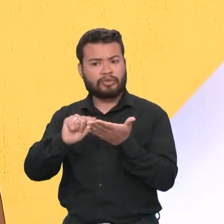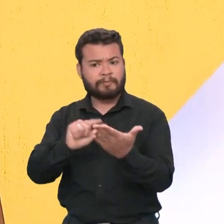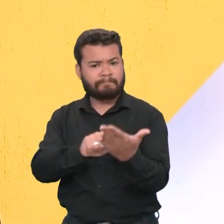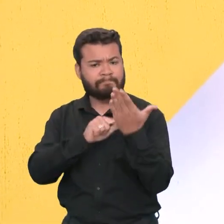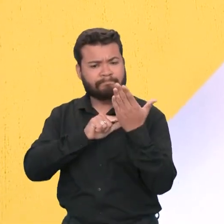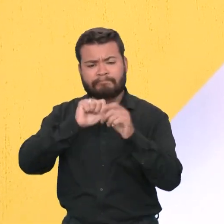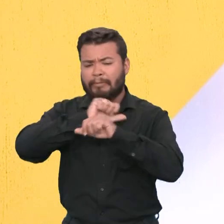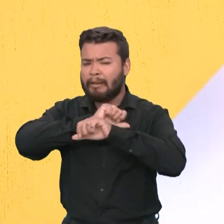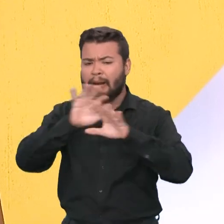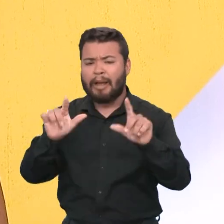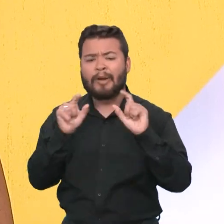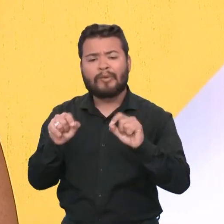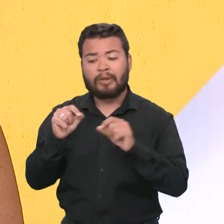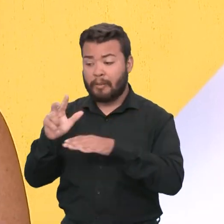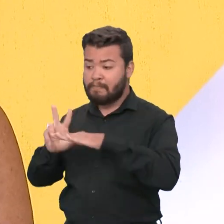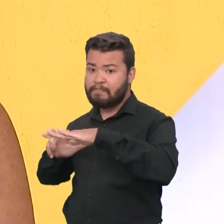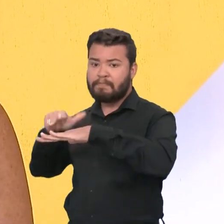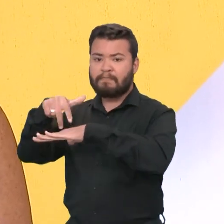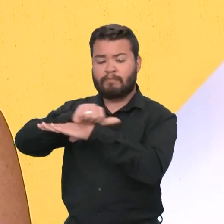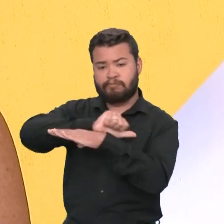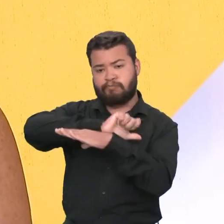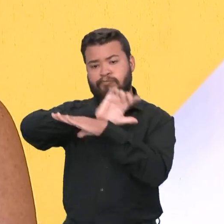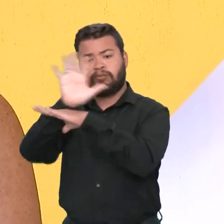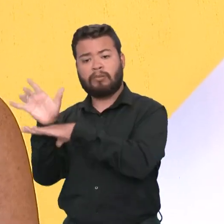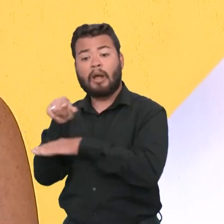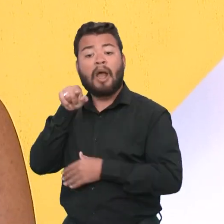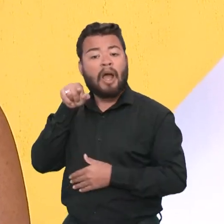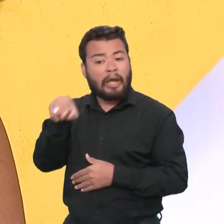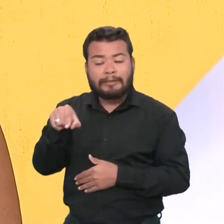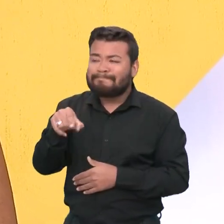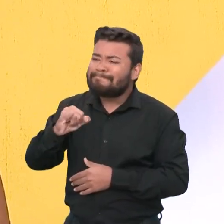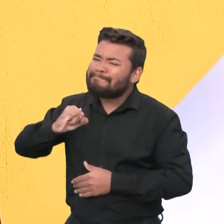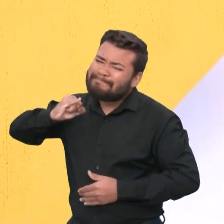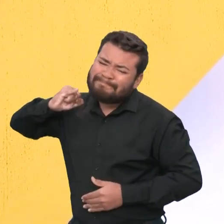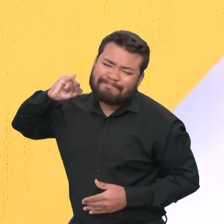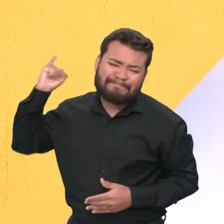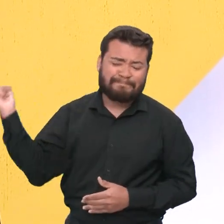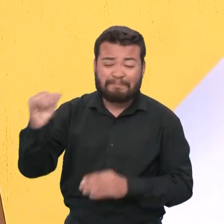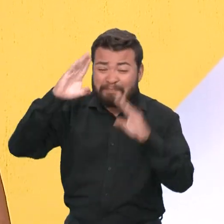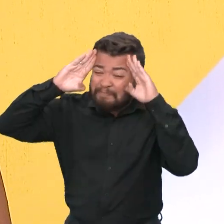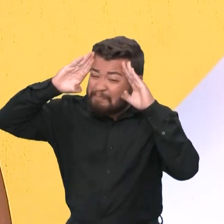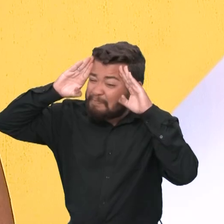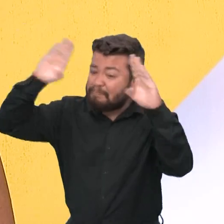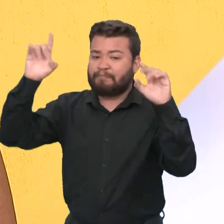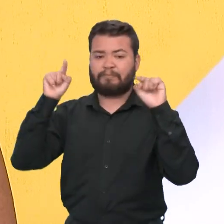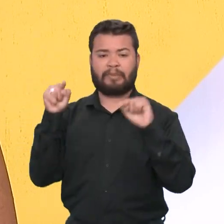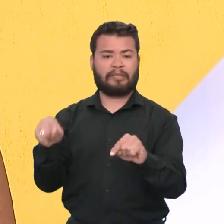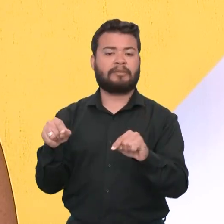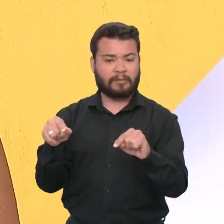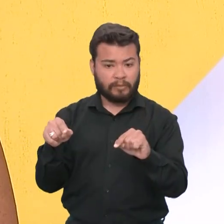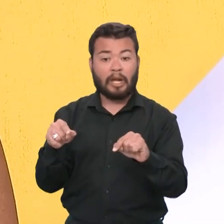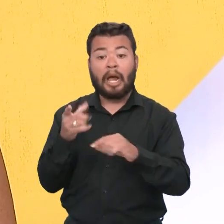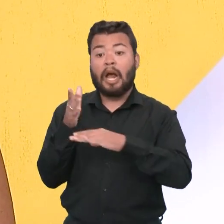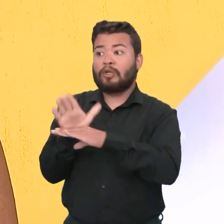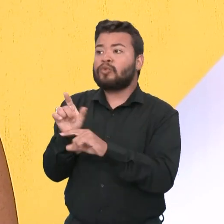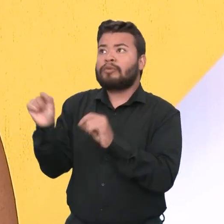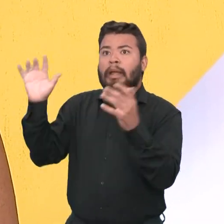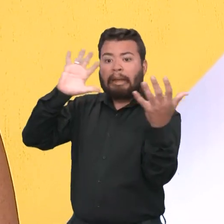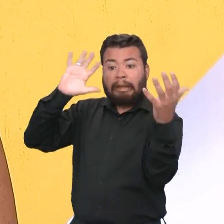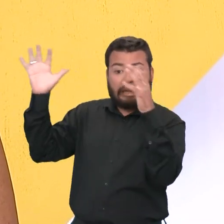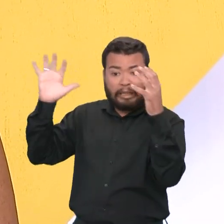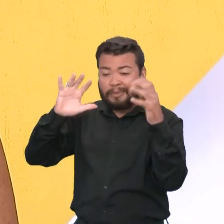povos originários, eles são fundamentais, eles são agentes fundamentais para que a gente passe por esse colapso